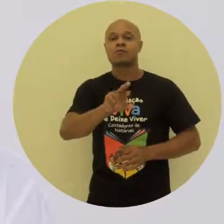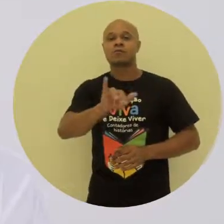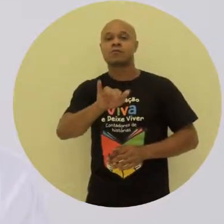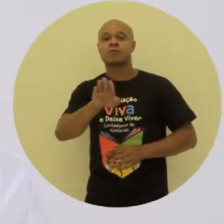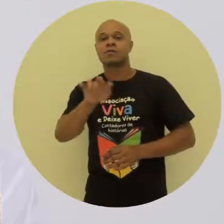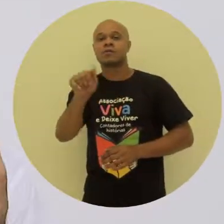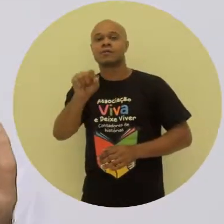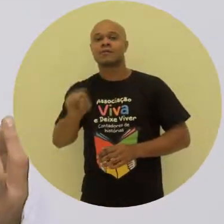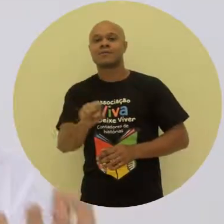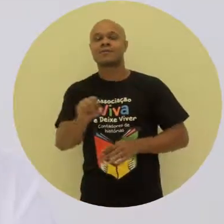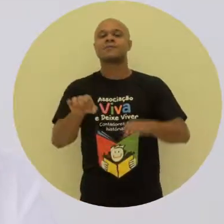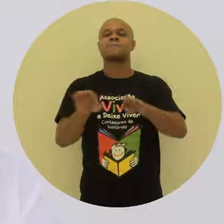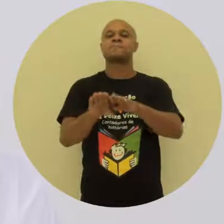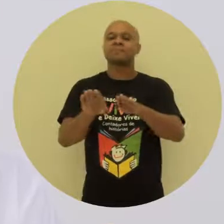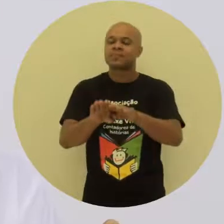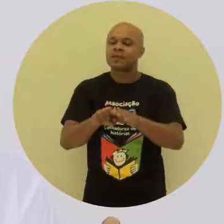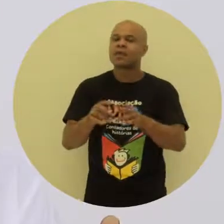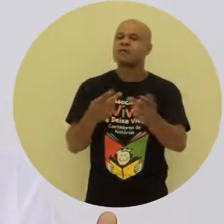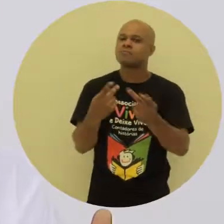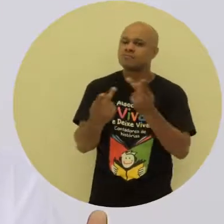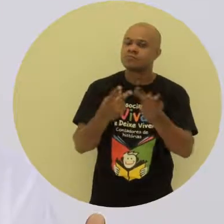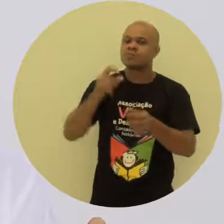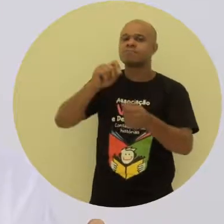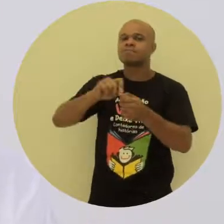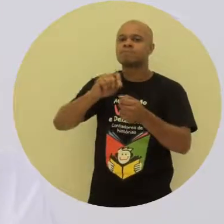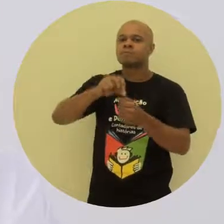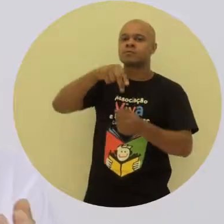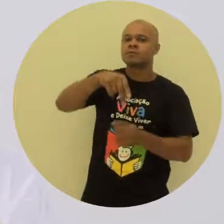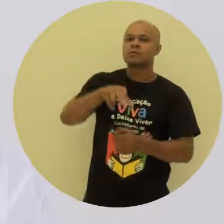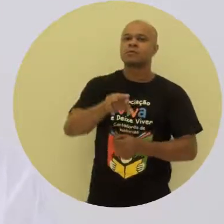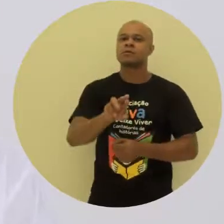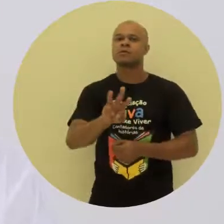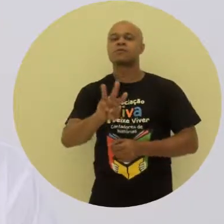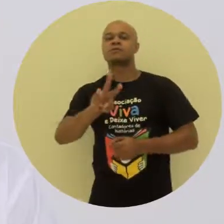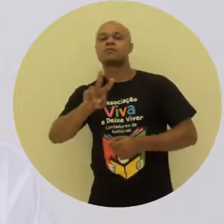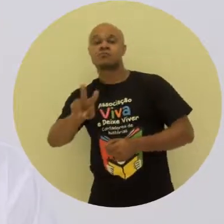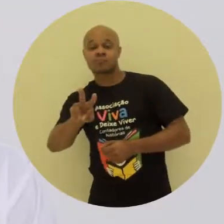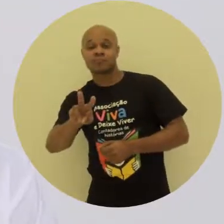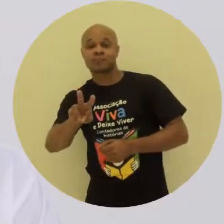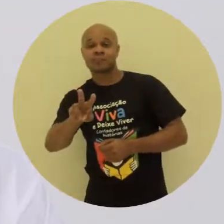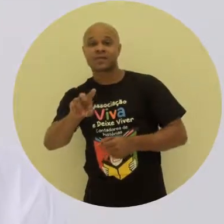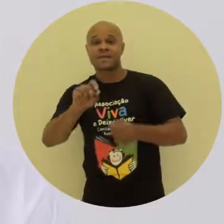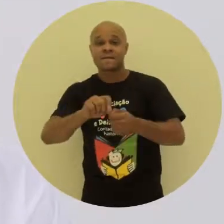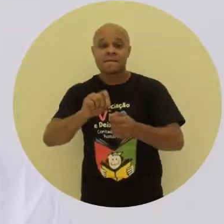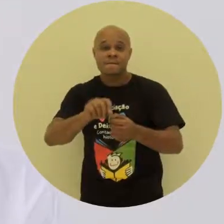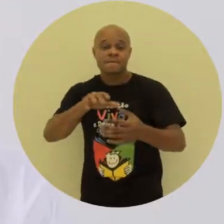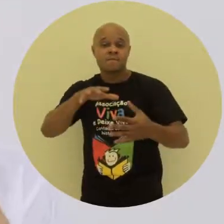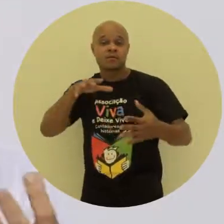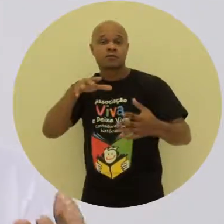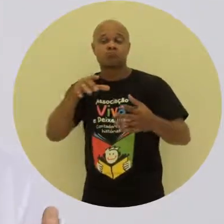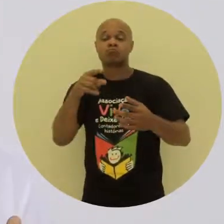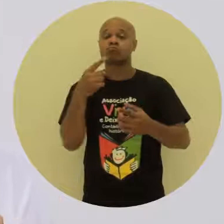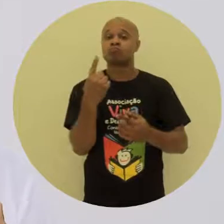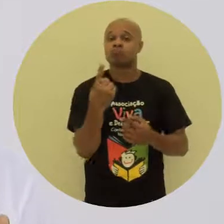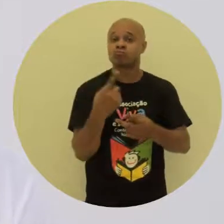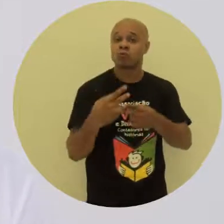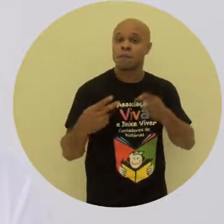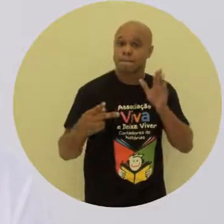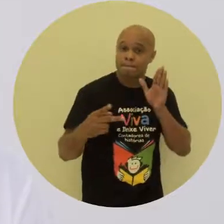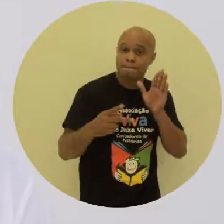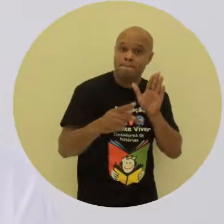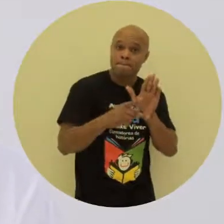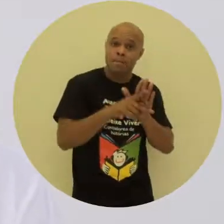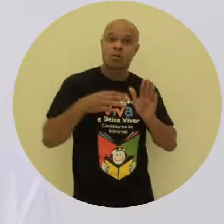gente fez da NR32 do profissional, nós criamos uma síntese para o